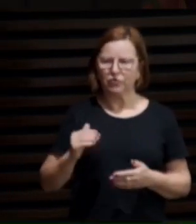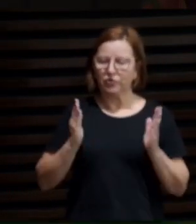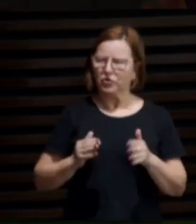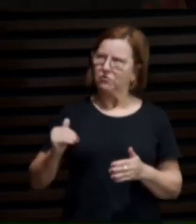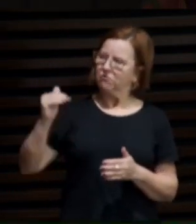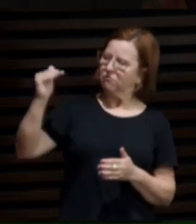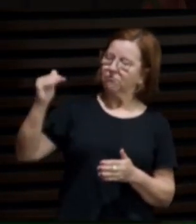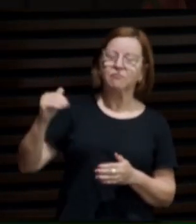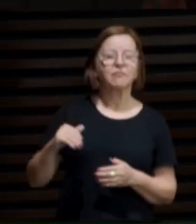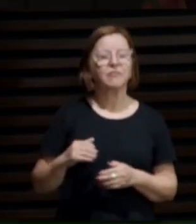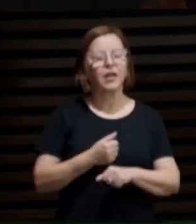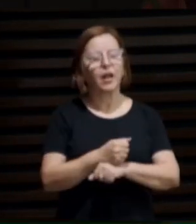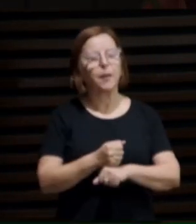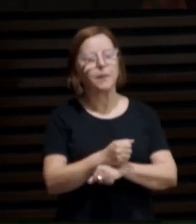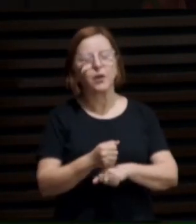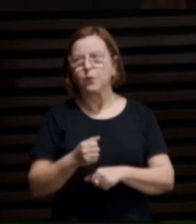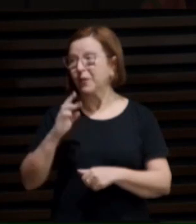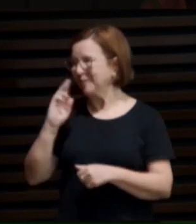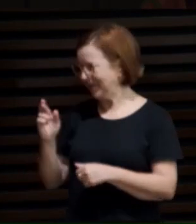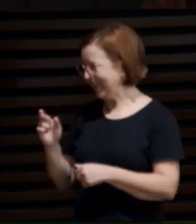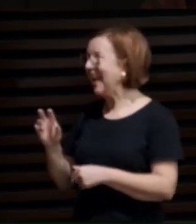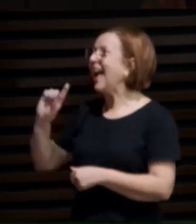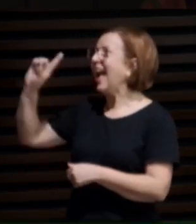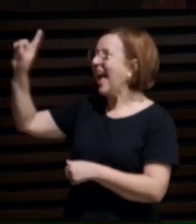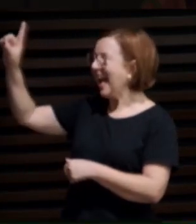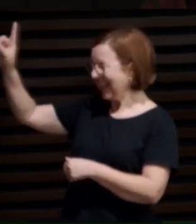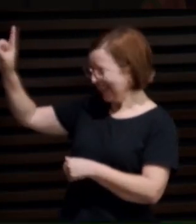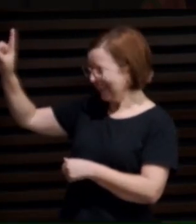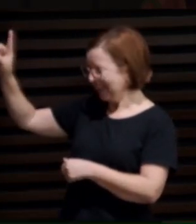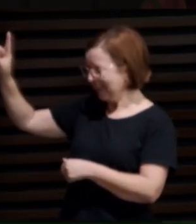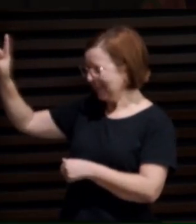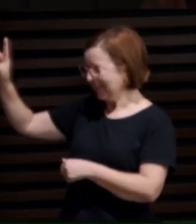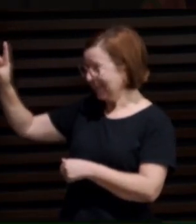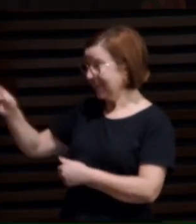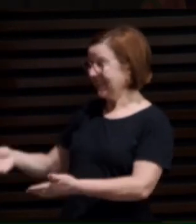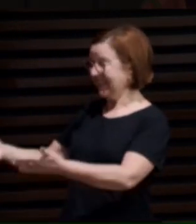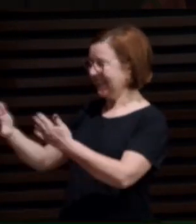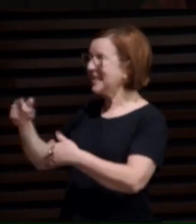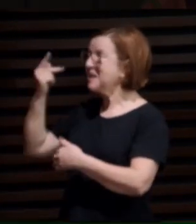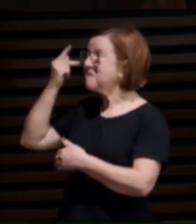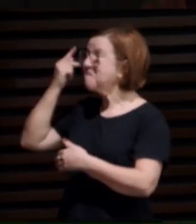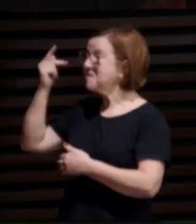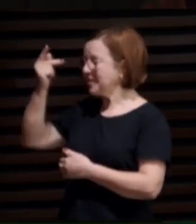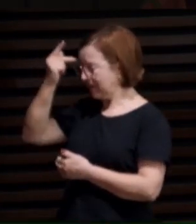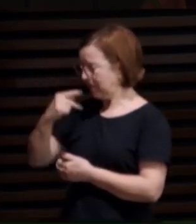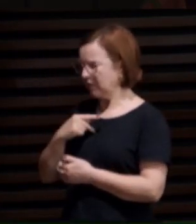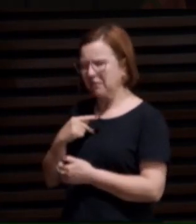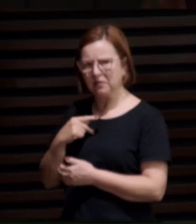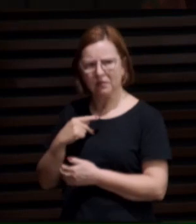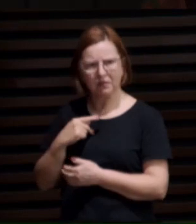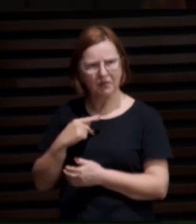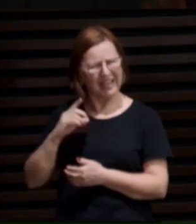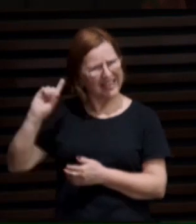responde para ele, Deus proverá para si. Espera aí,